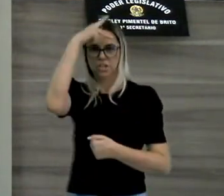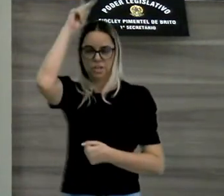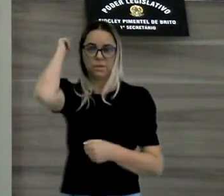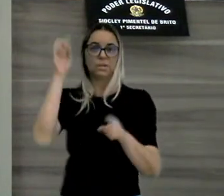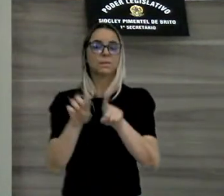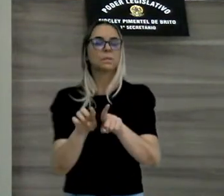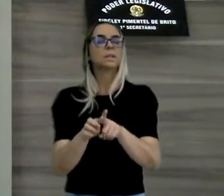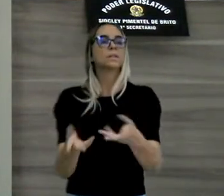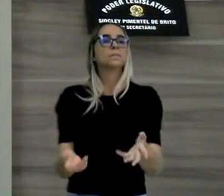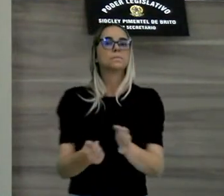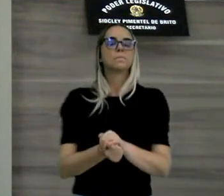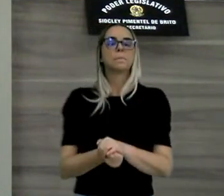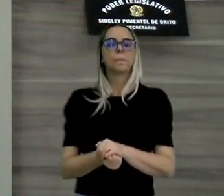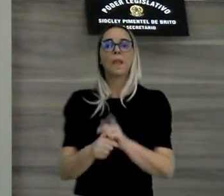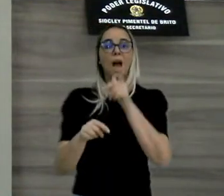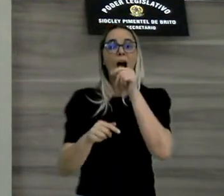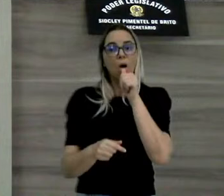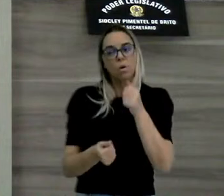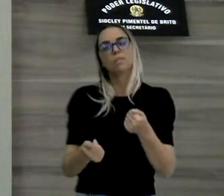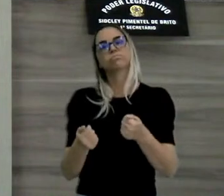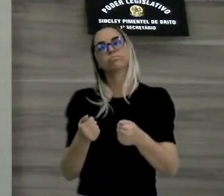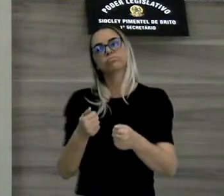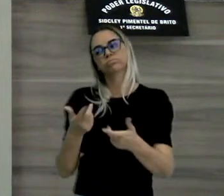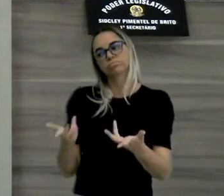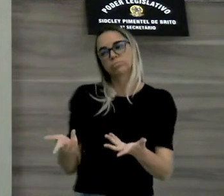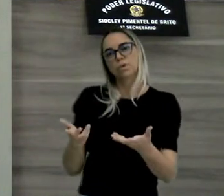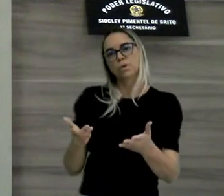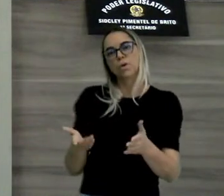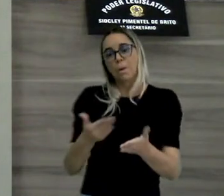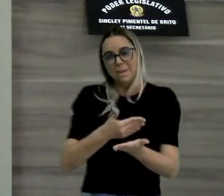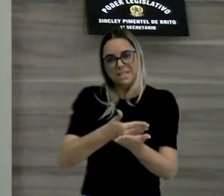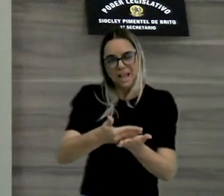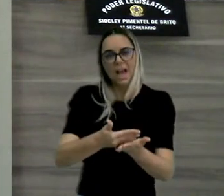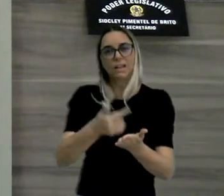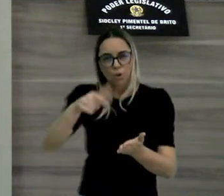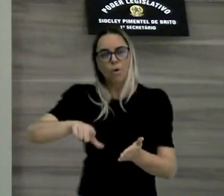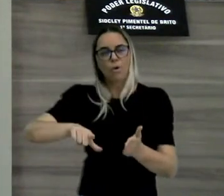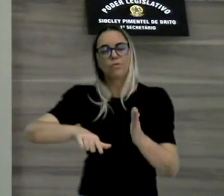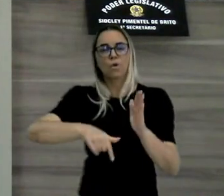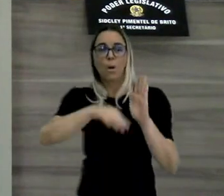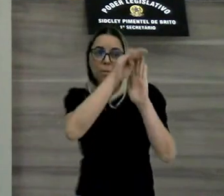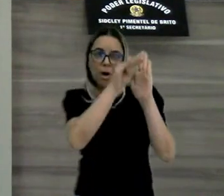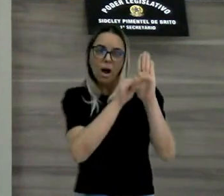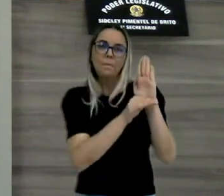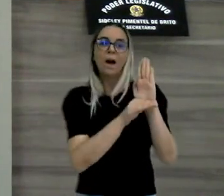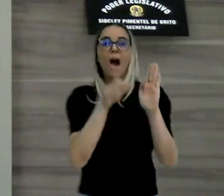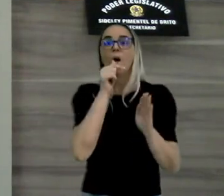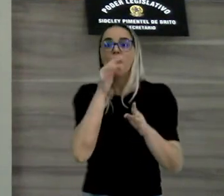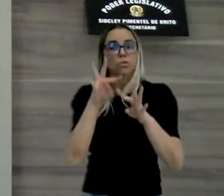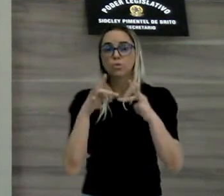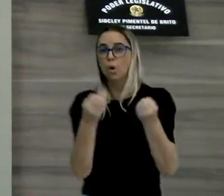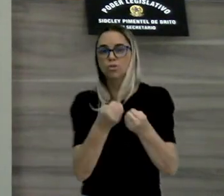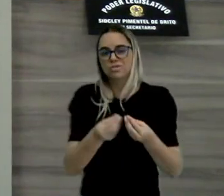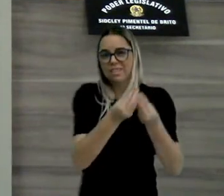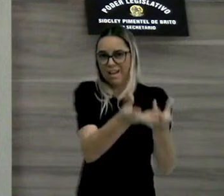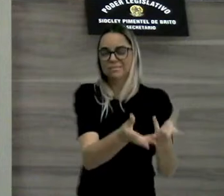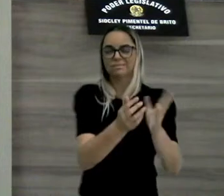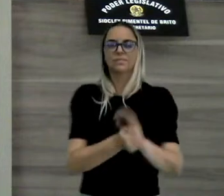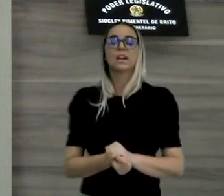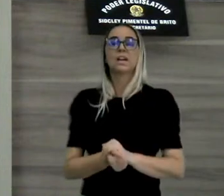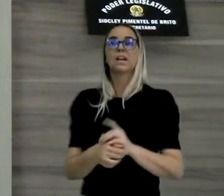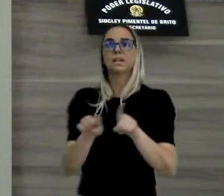Estadual de recursos hídricos que retorne o Programa Água para Todos para o município de famento do Una indicação Legislativa